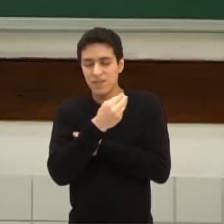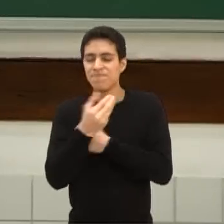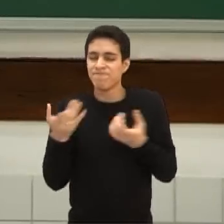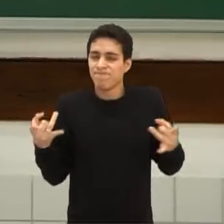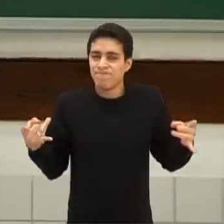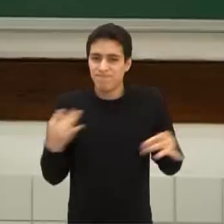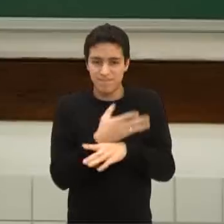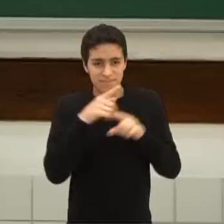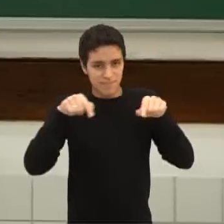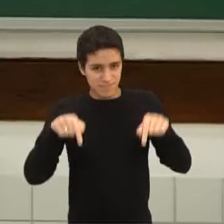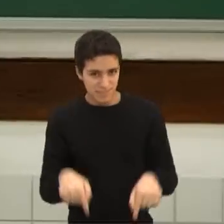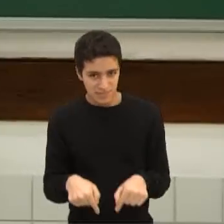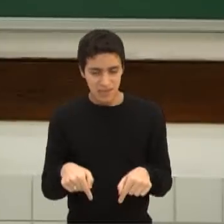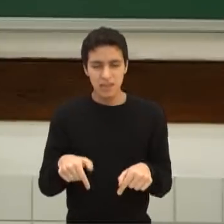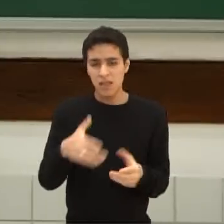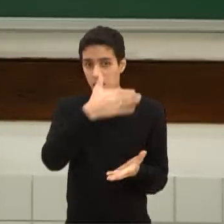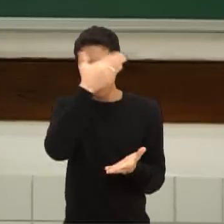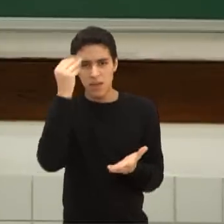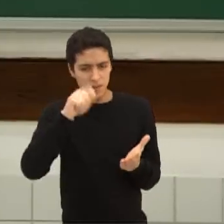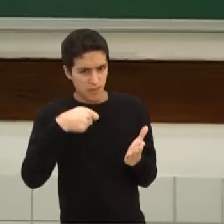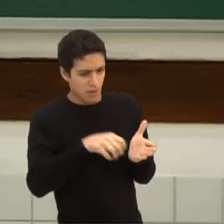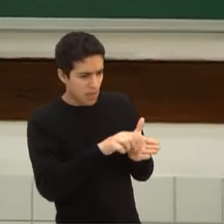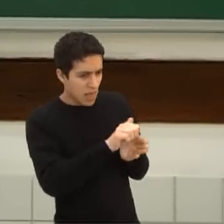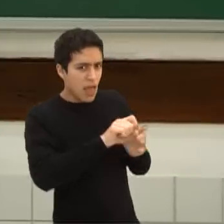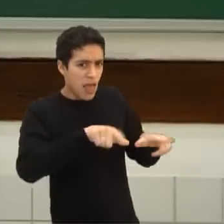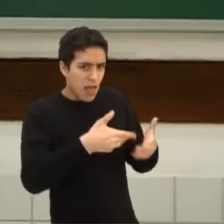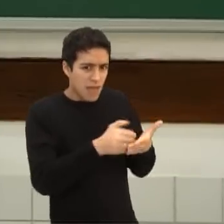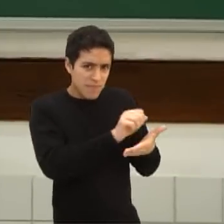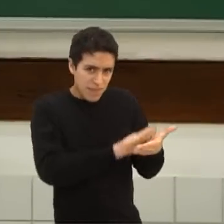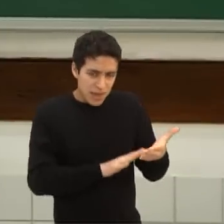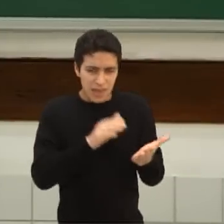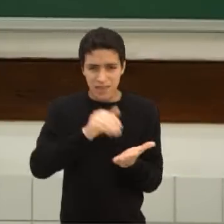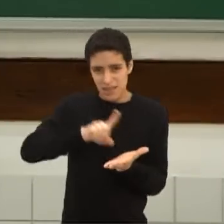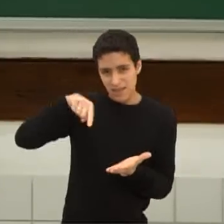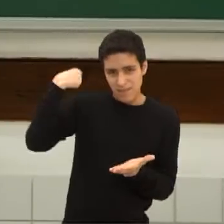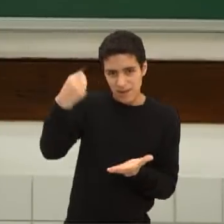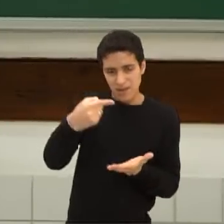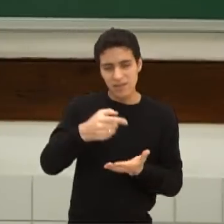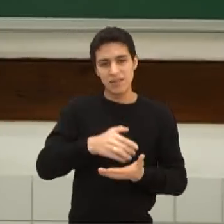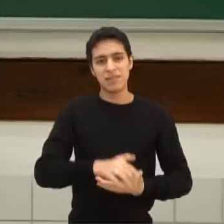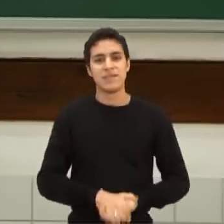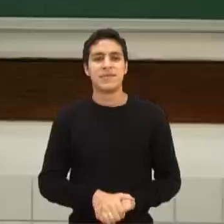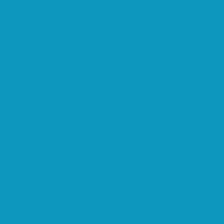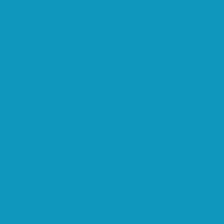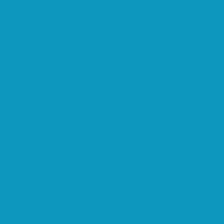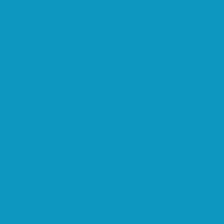ficando por aqui. Não esqueçam de acessar o Classroom e até a próxima!